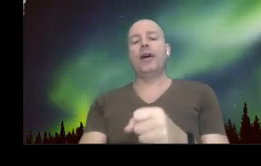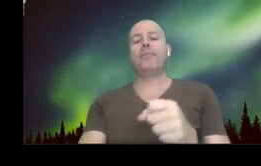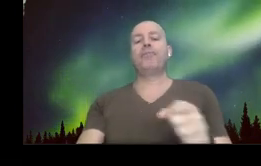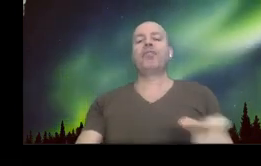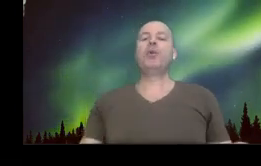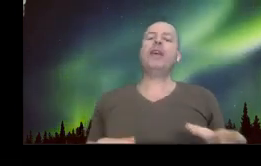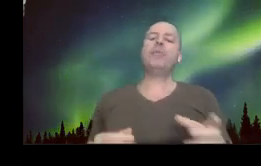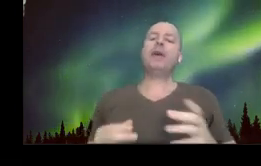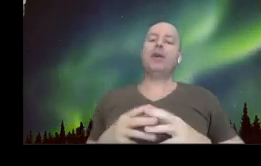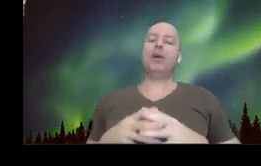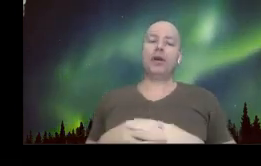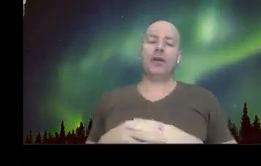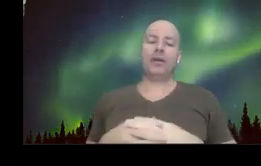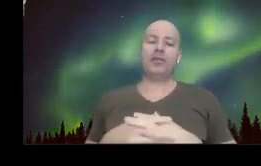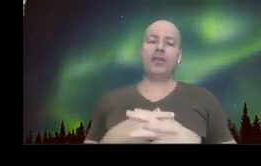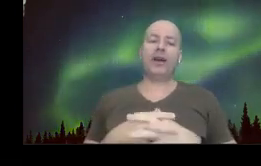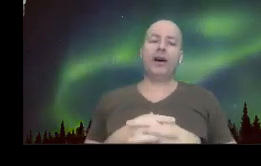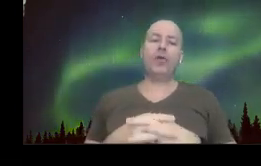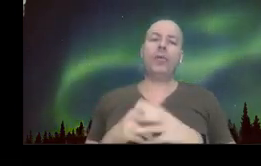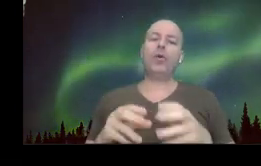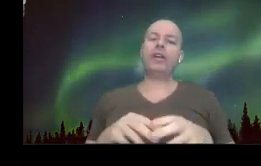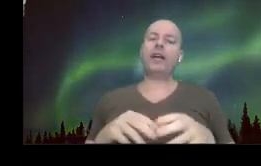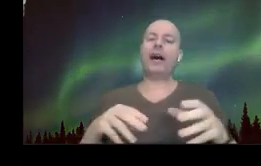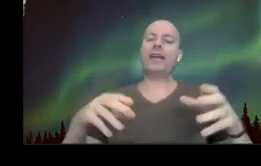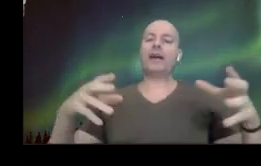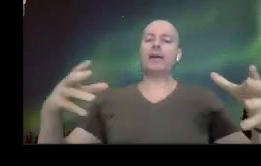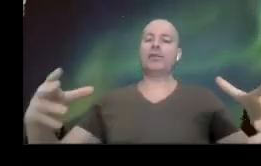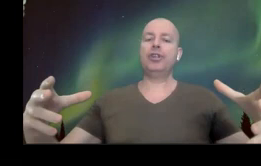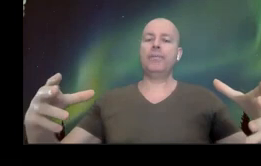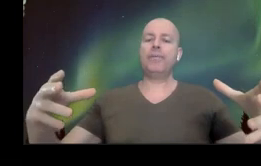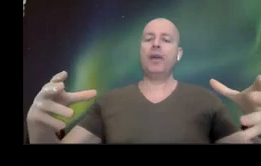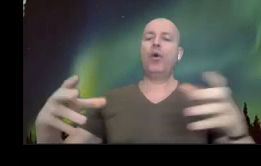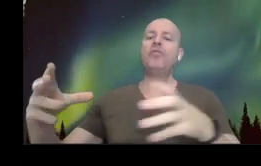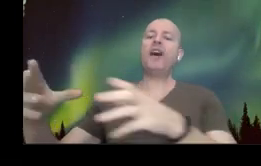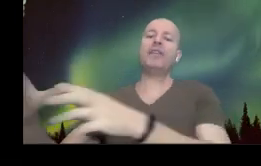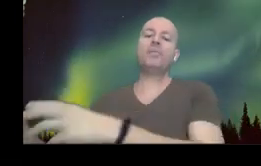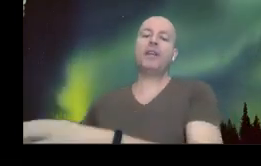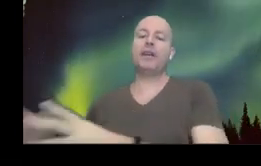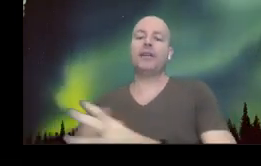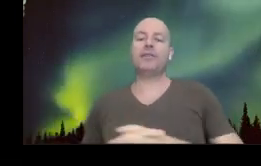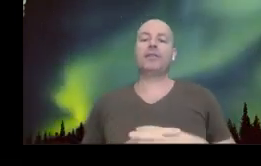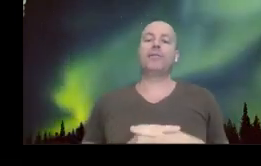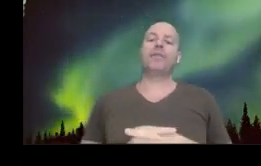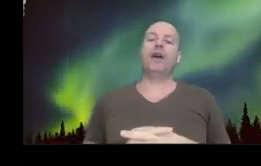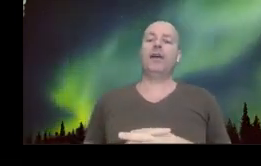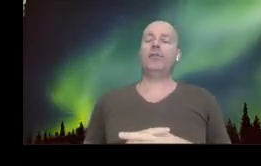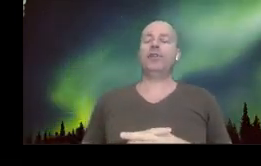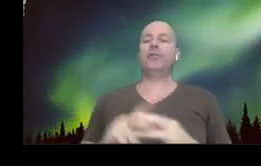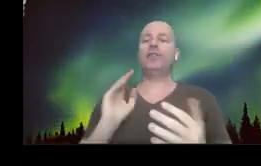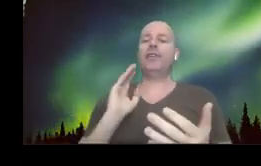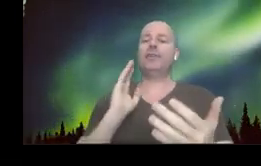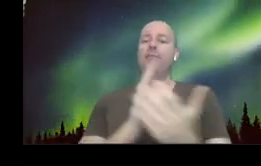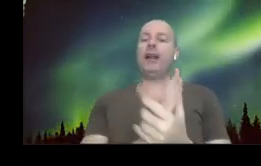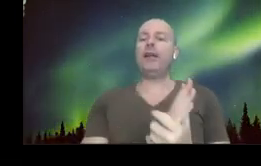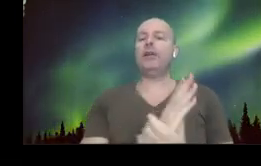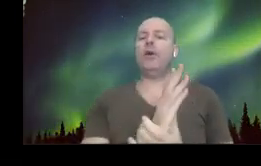O que que é? O que que é melhor? Uma única área grande ou várias pequenas? Aí